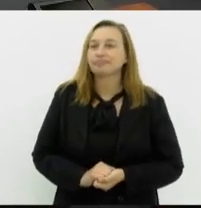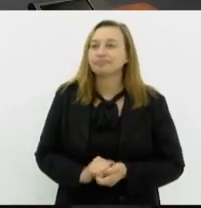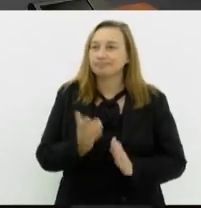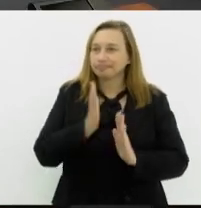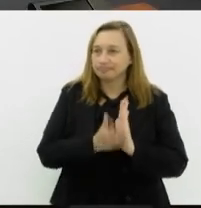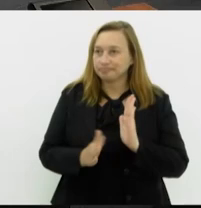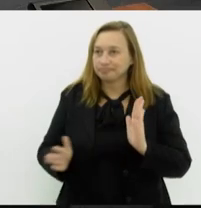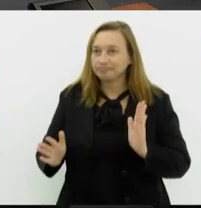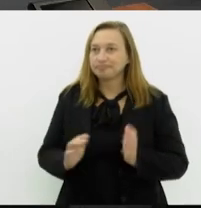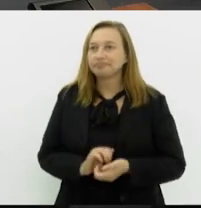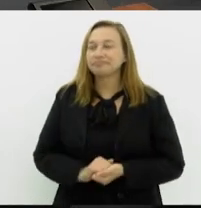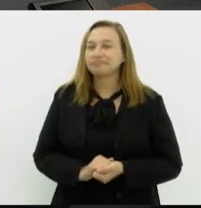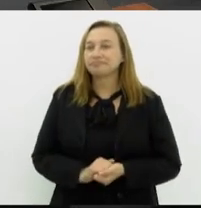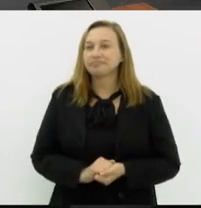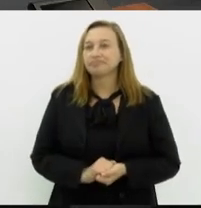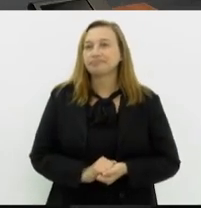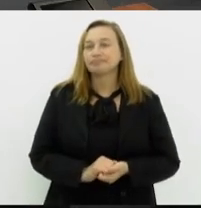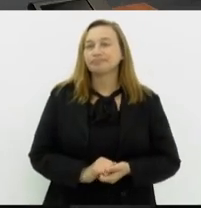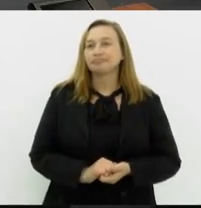Pela ordem. Por favor.